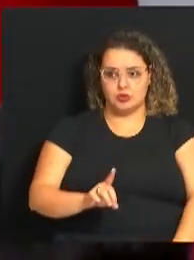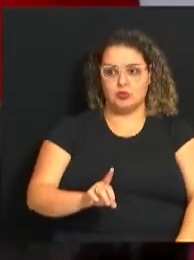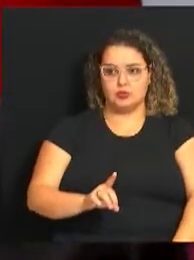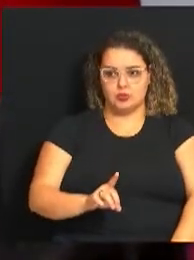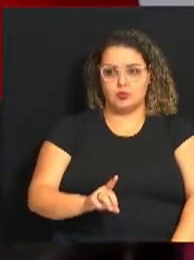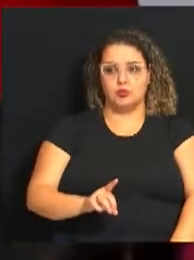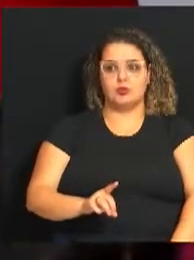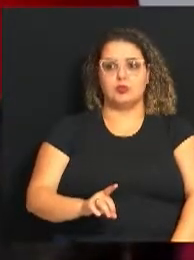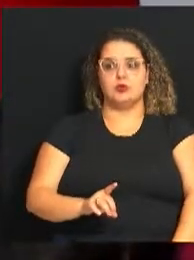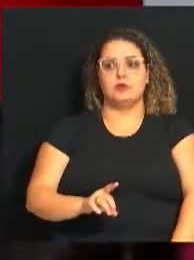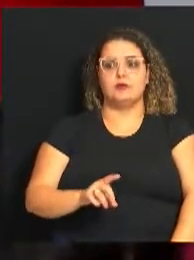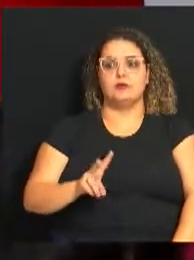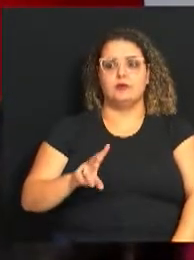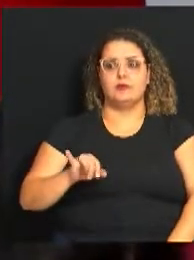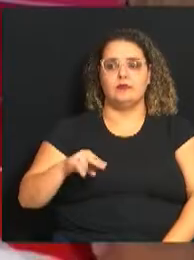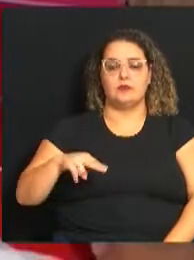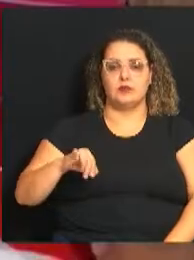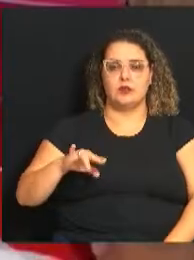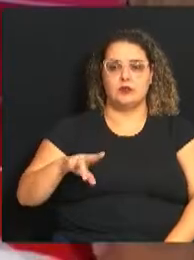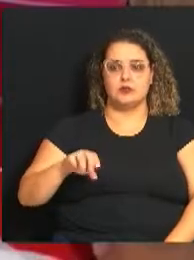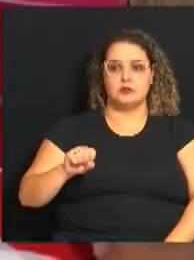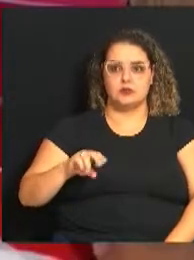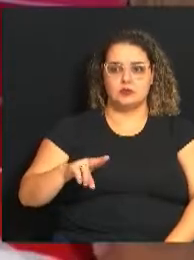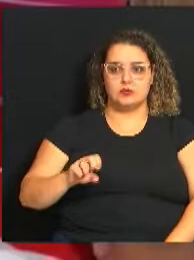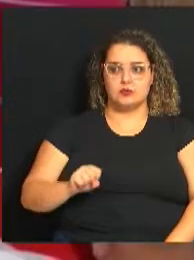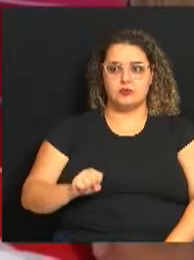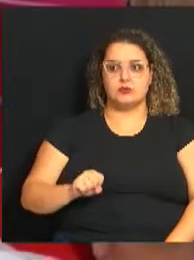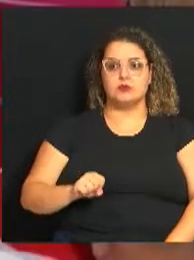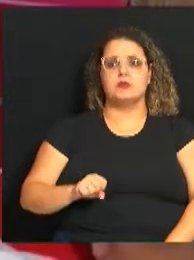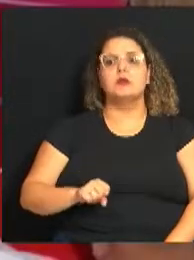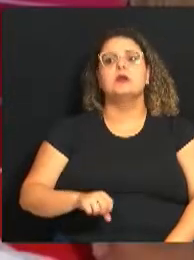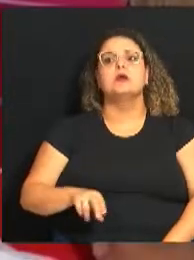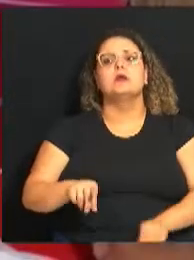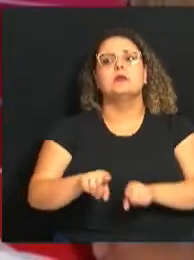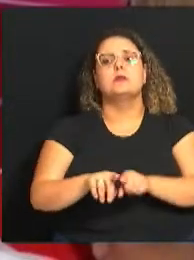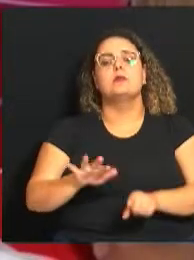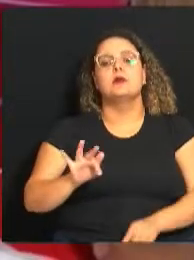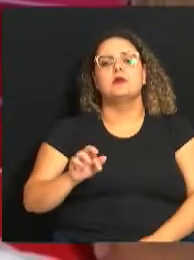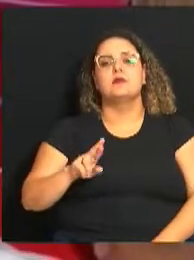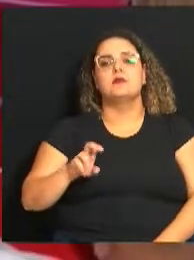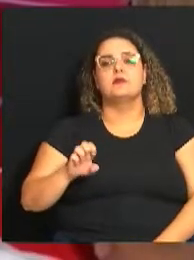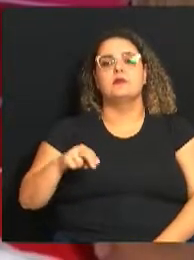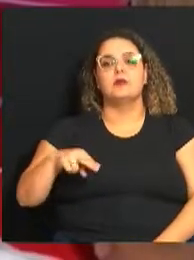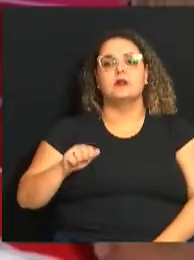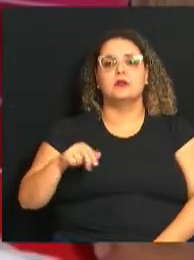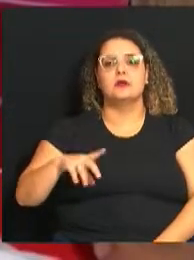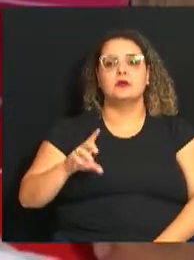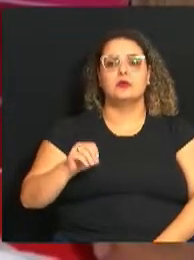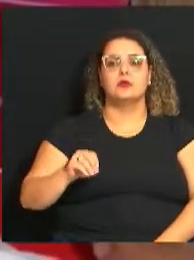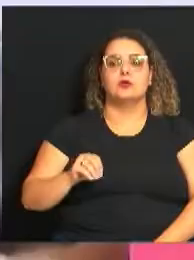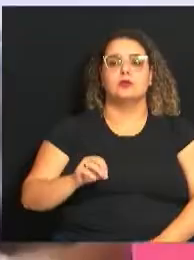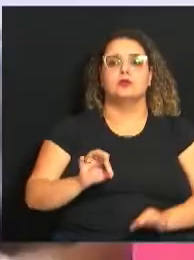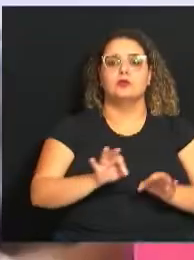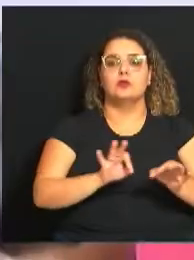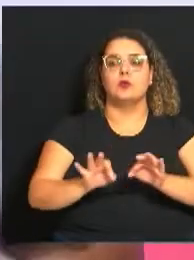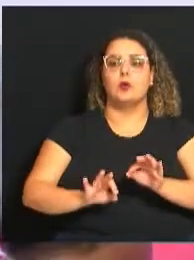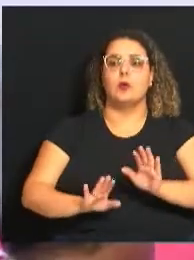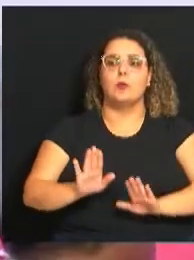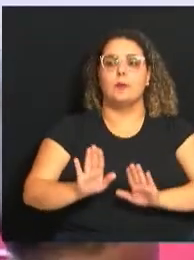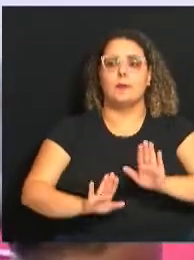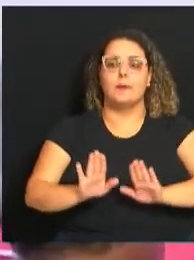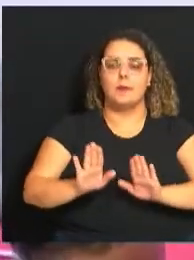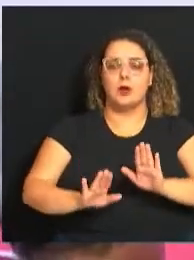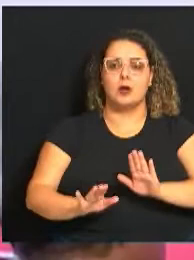de Transportes, Fernando de Caires, anunciaram as mudanças previstas para o novo processo licitatório. Entre